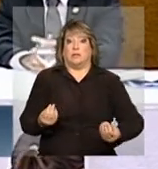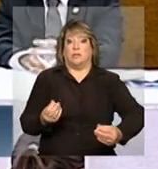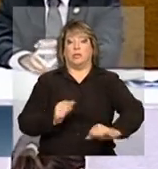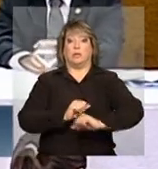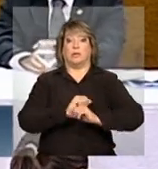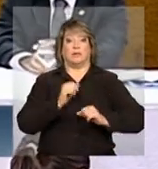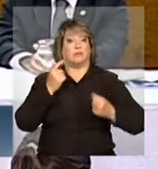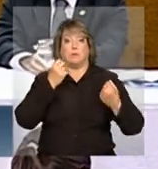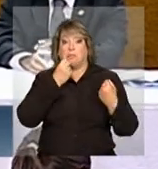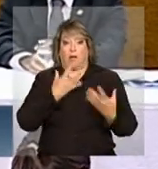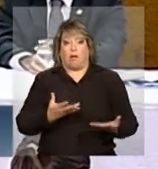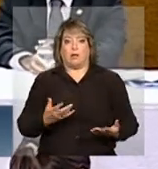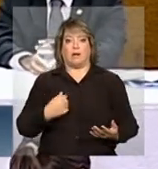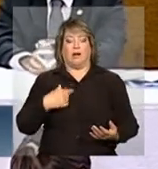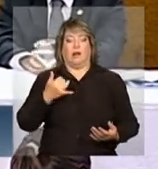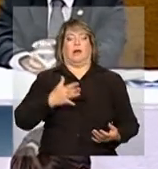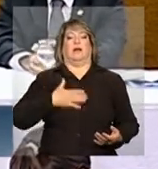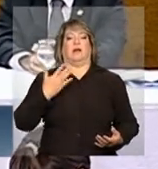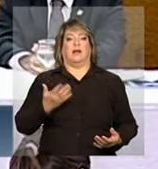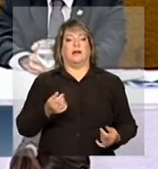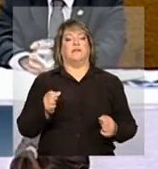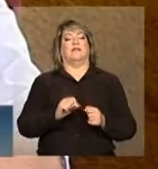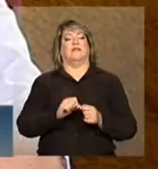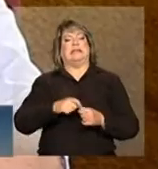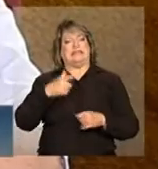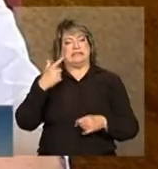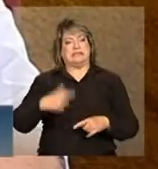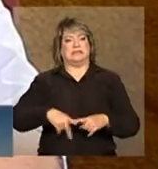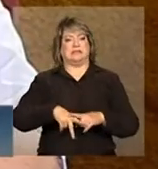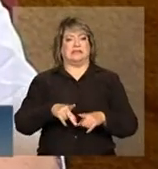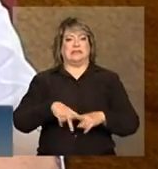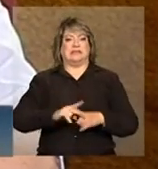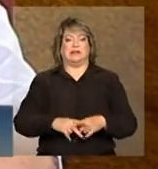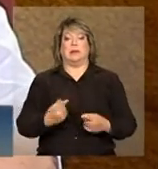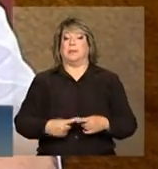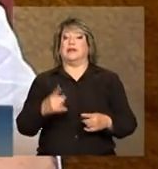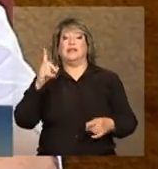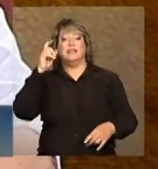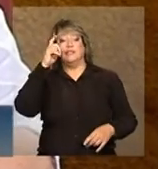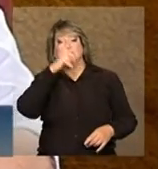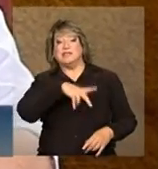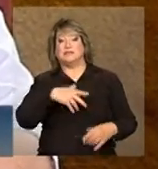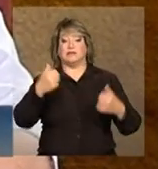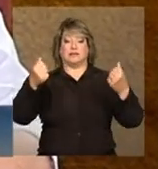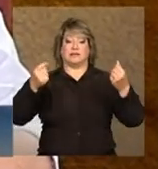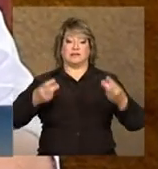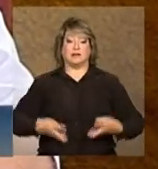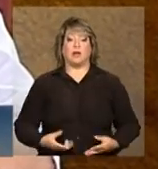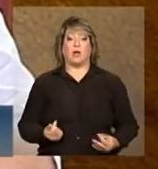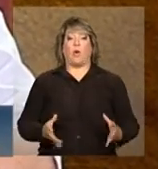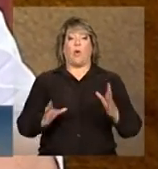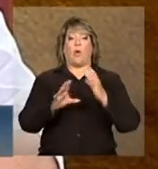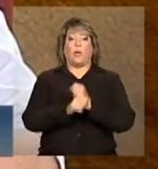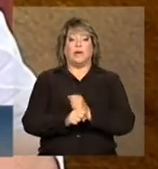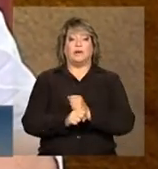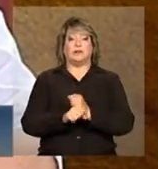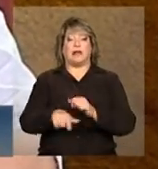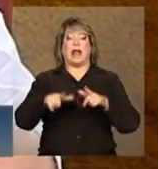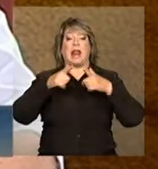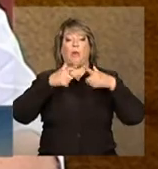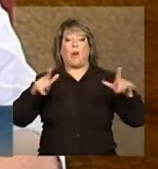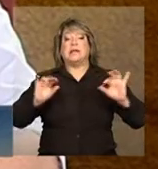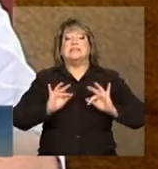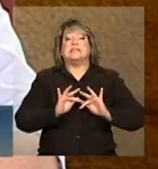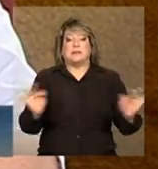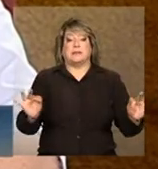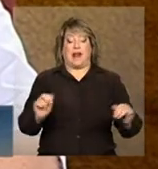super tranquilo, né? Então, para você ver a dificuldade, realmente, da gente colocar o orçamento nessa linguagem. Então,